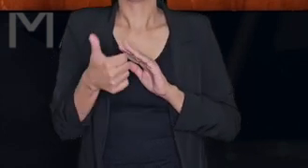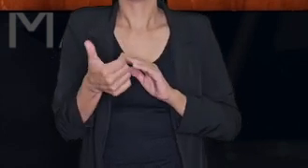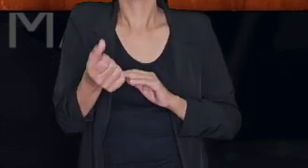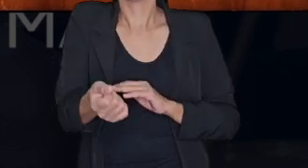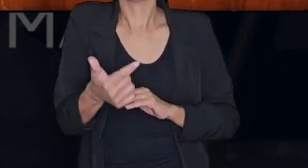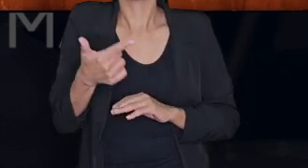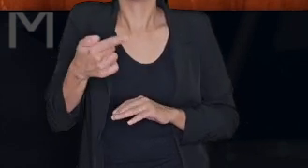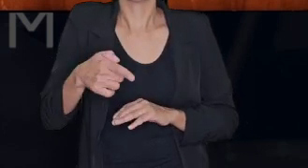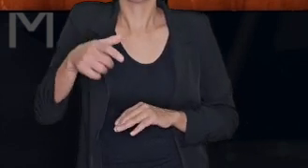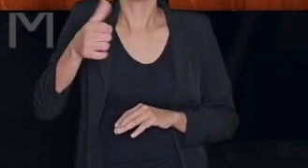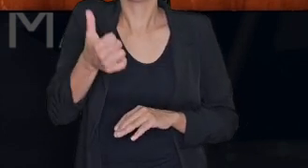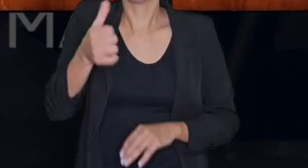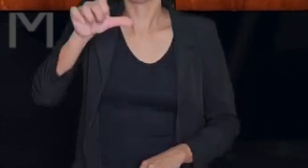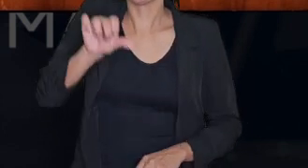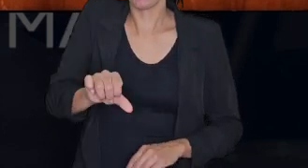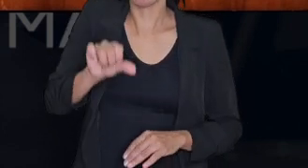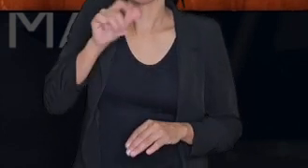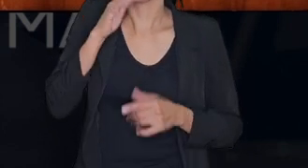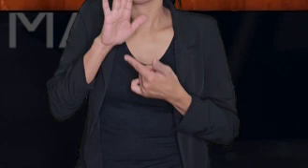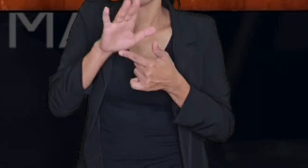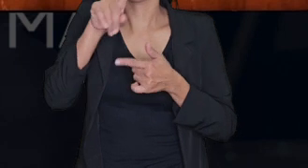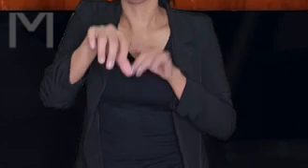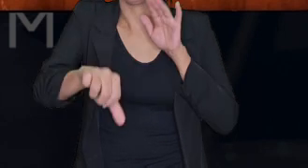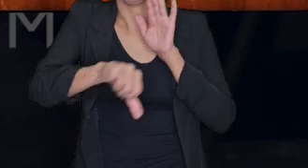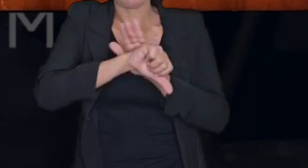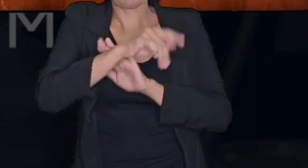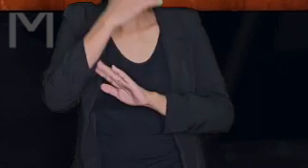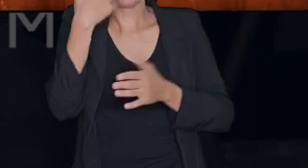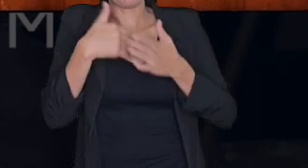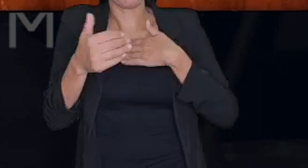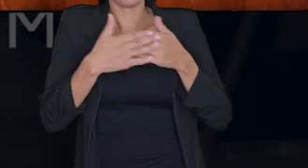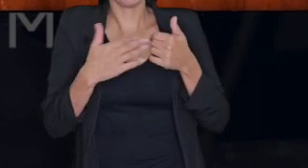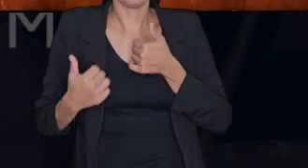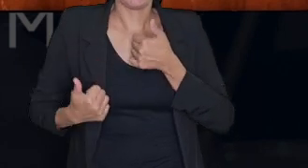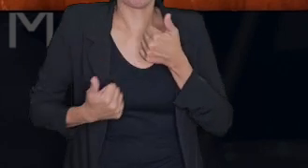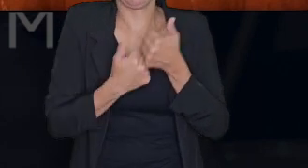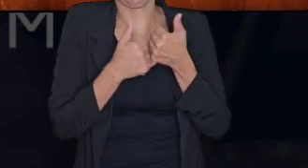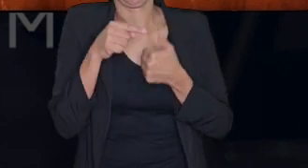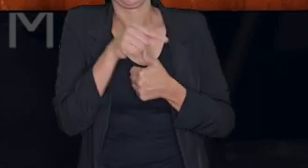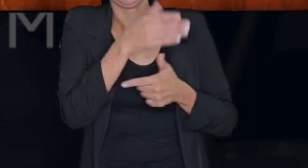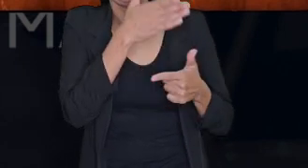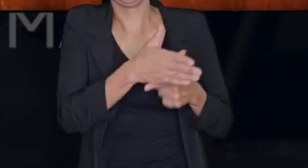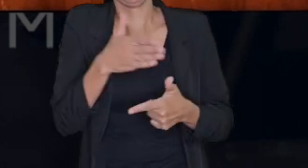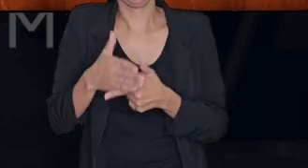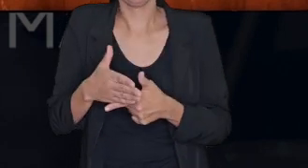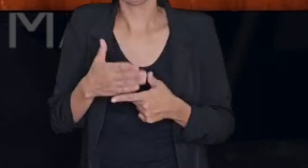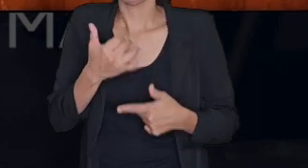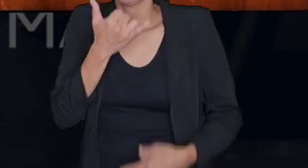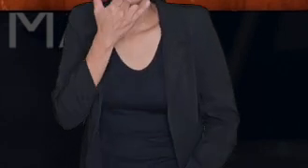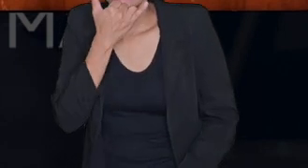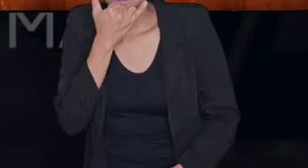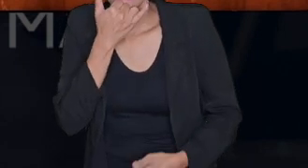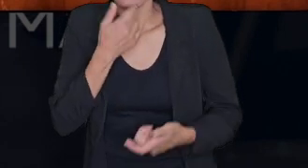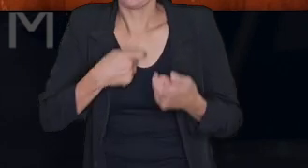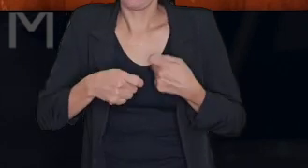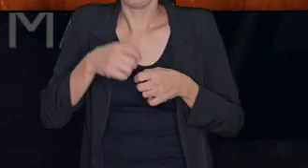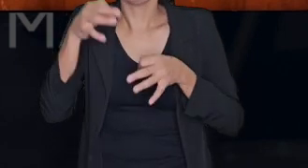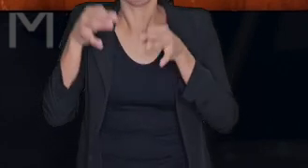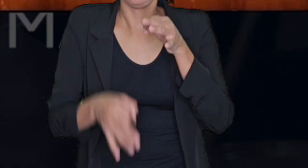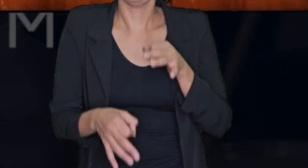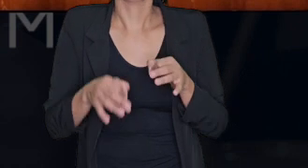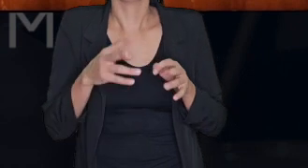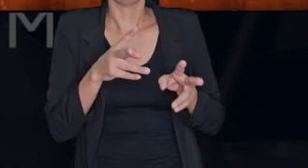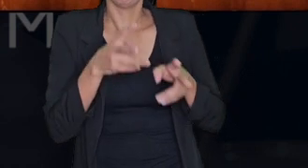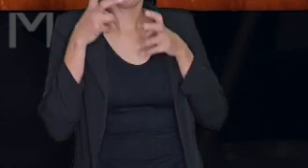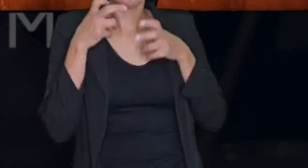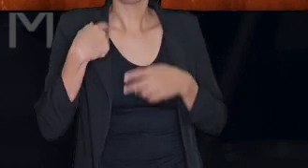Lei 6766 de 79 trata isso como crime. Quem, de qualquer forma, contribui com esse parcelamento.